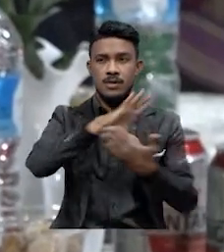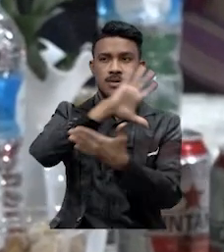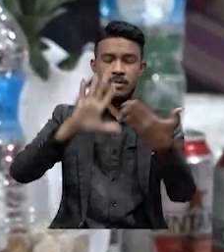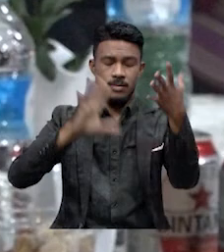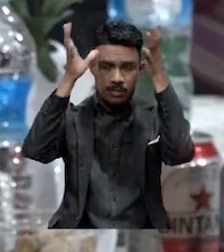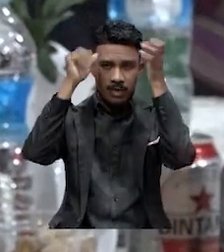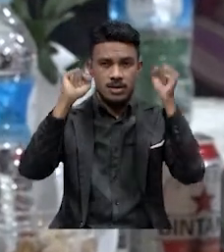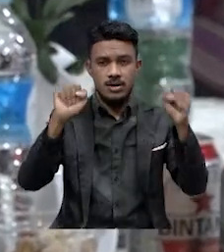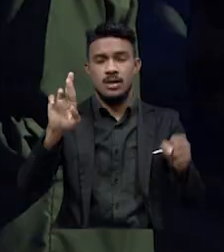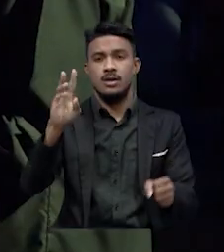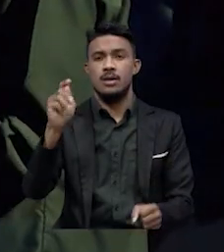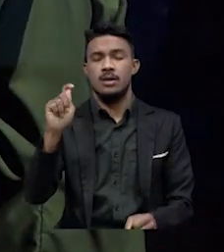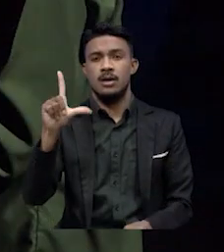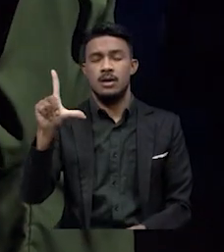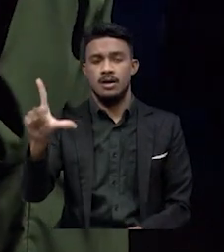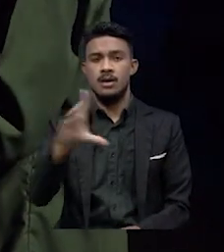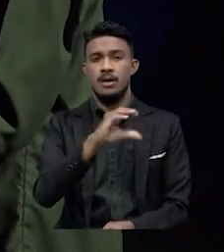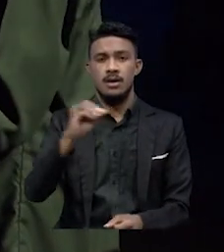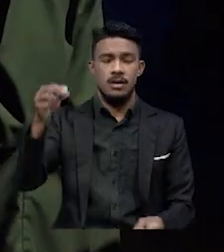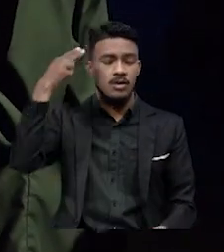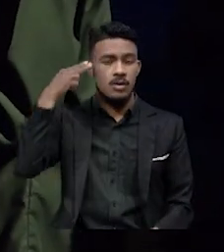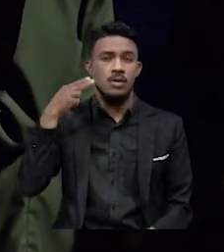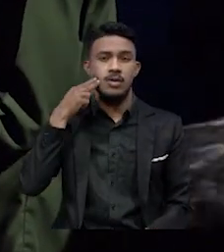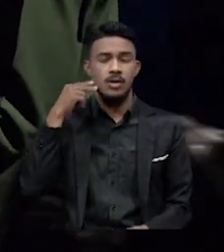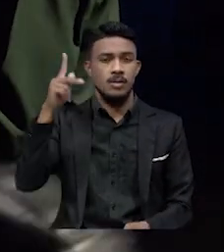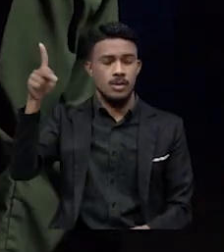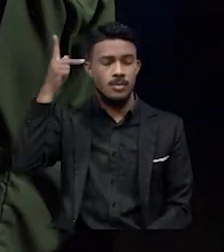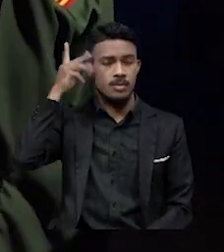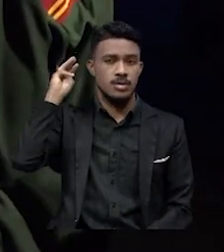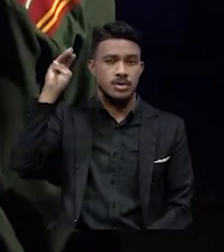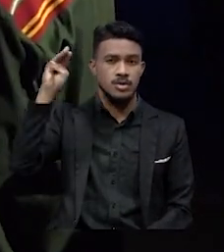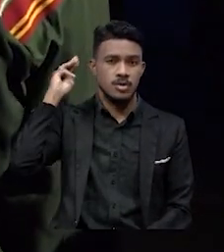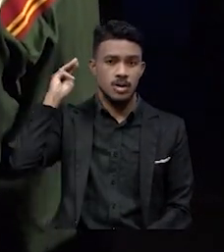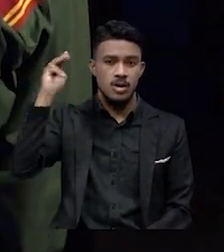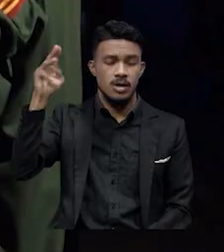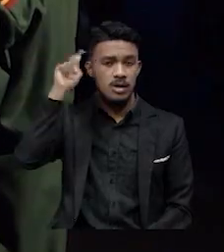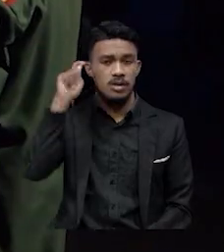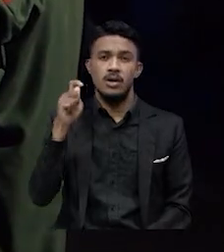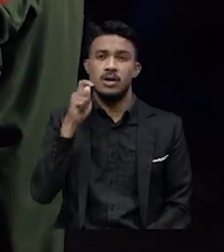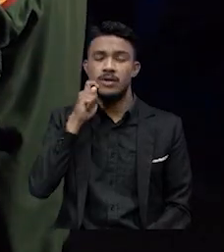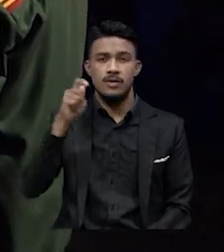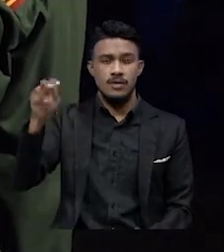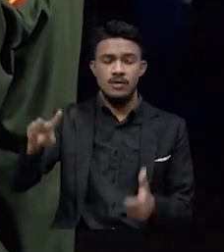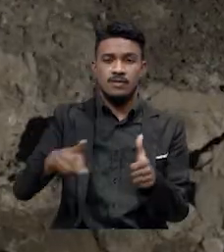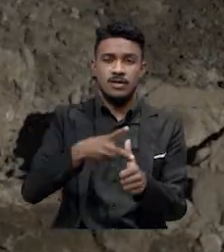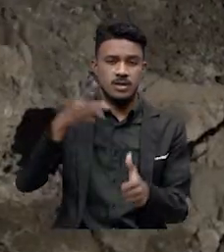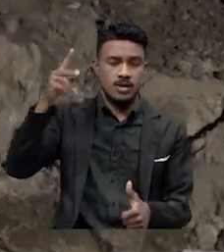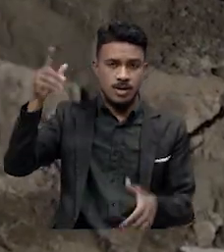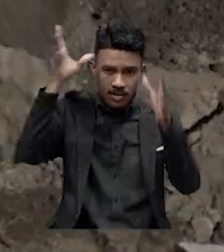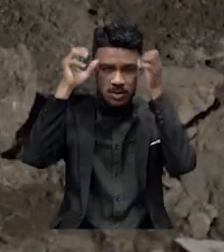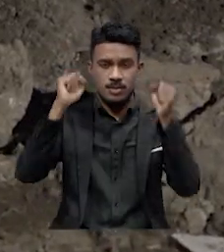da República José Ramos Horta, Primeiro-Ministro Tauro Matanruak, no Vice-Presidente do Parlamento Nacional Luiz